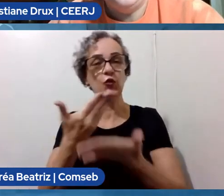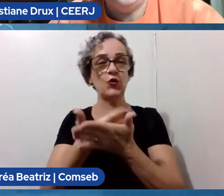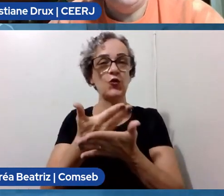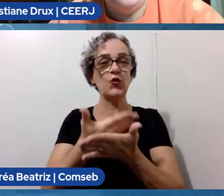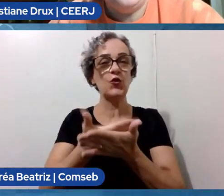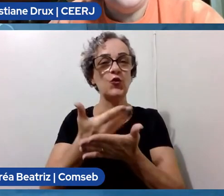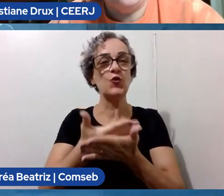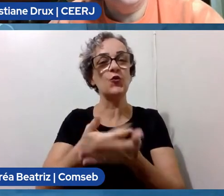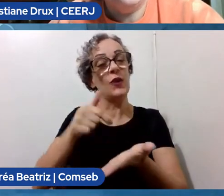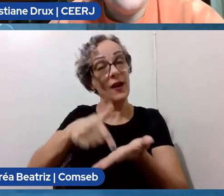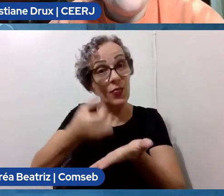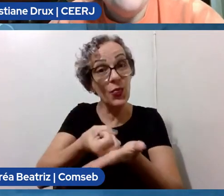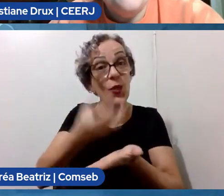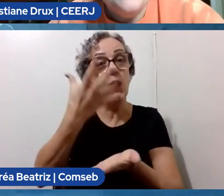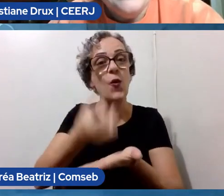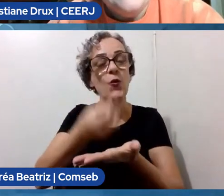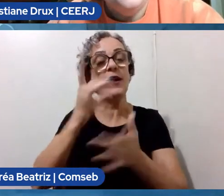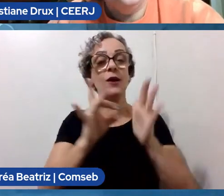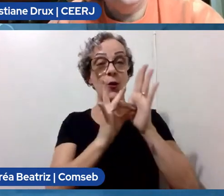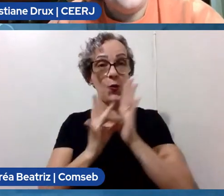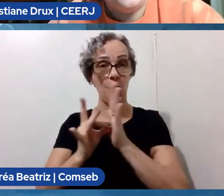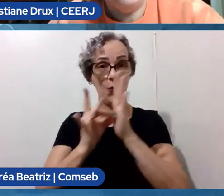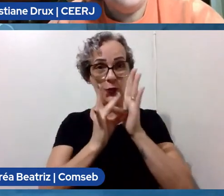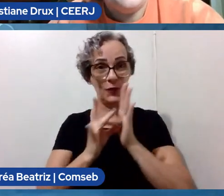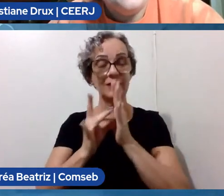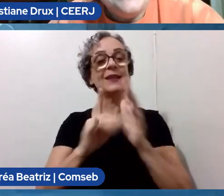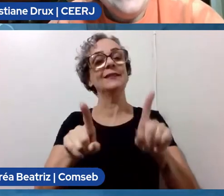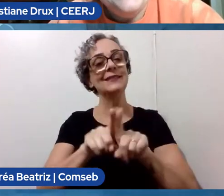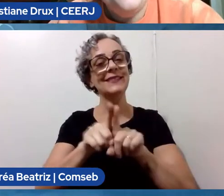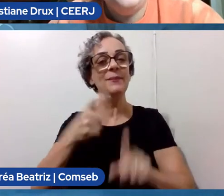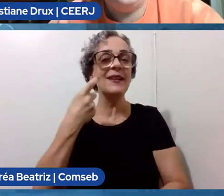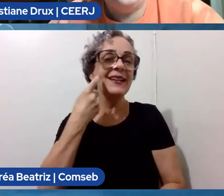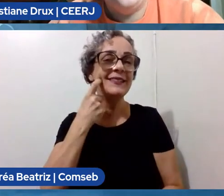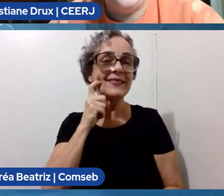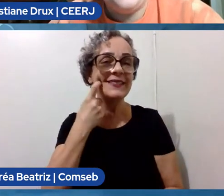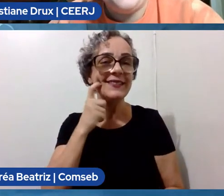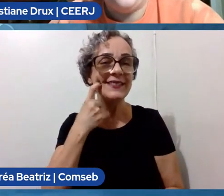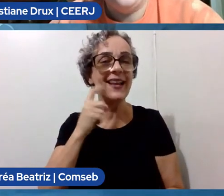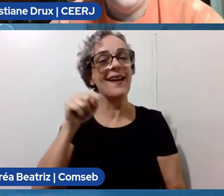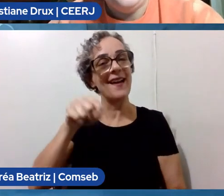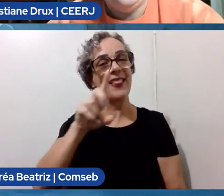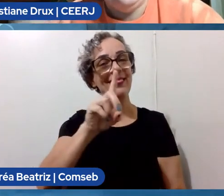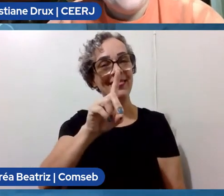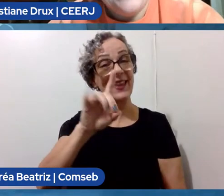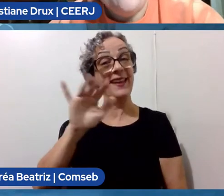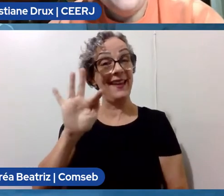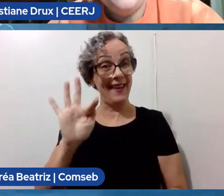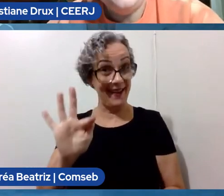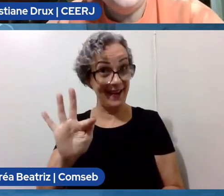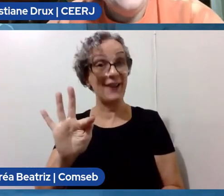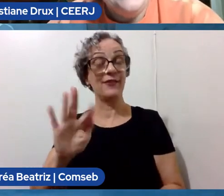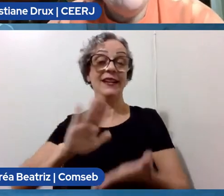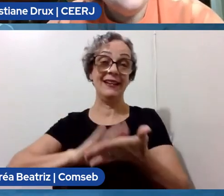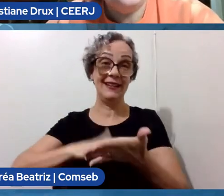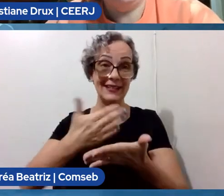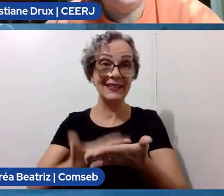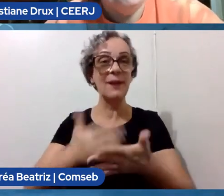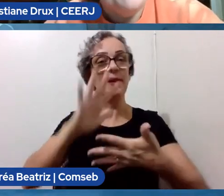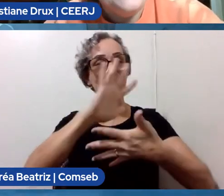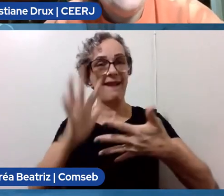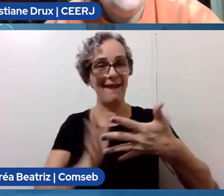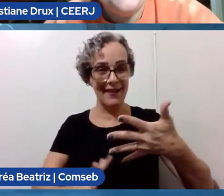da doutrina espírita da Conceb, e Andréia Beatriz, do Distrito Federal, intérprete de